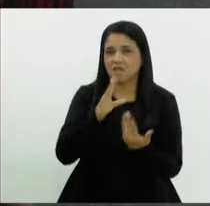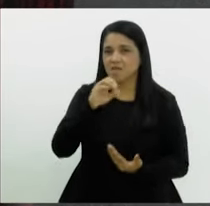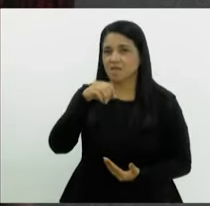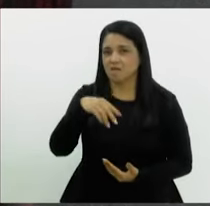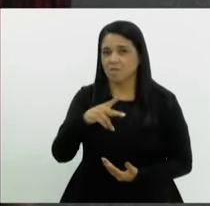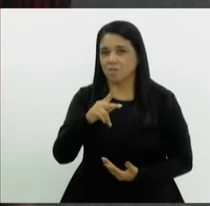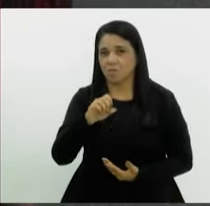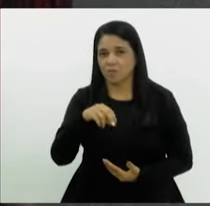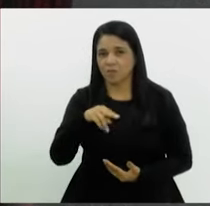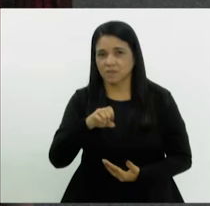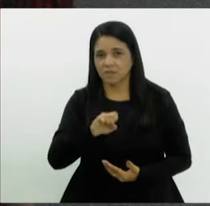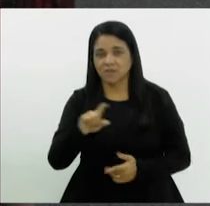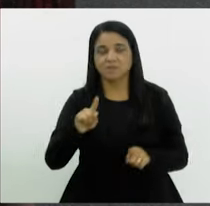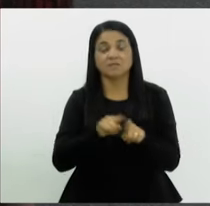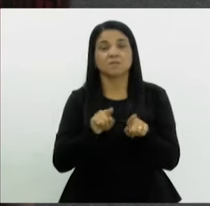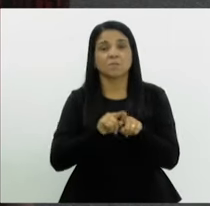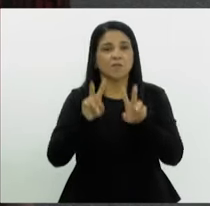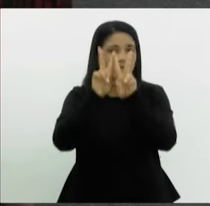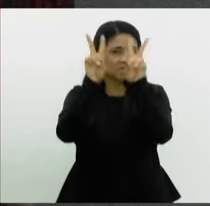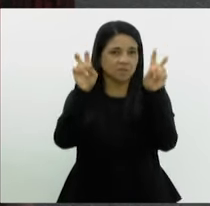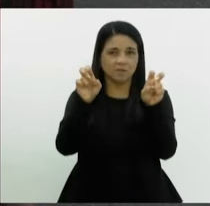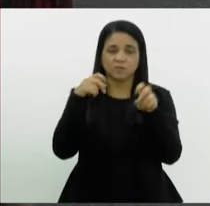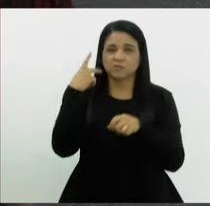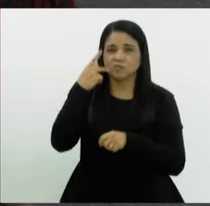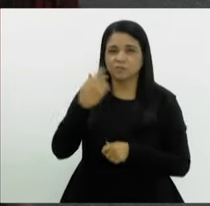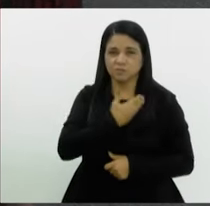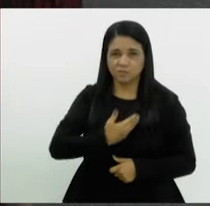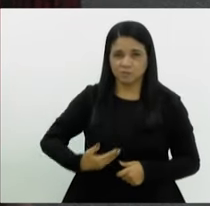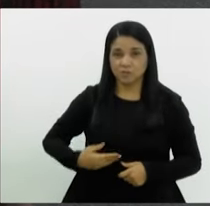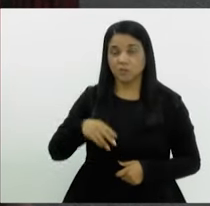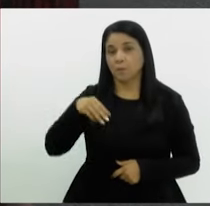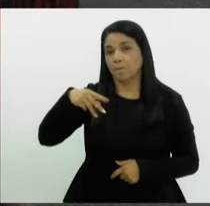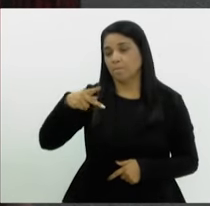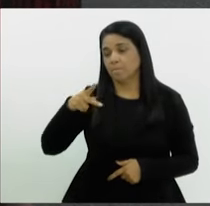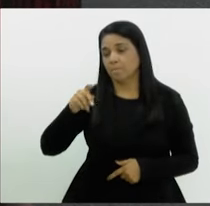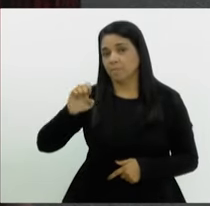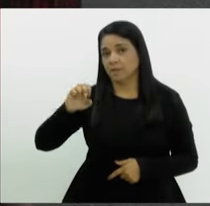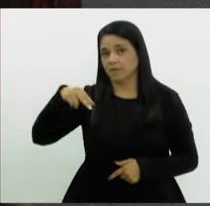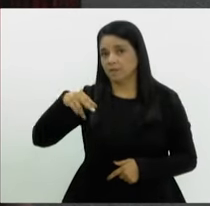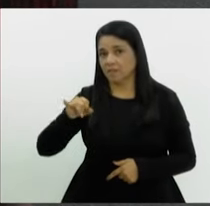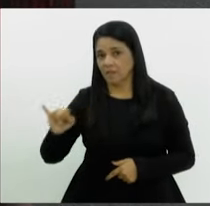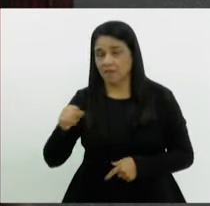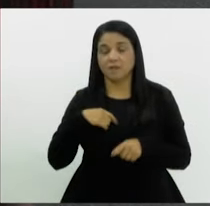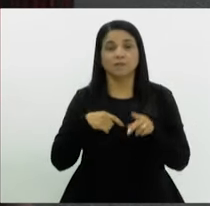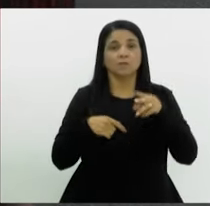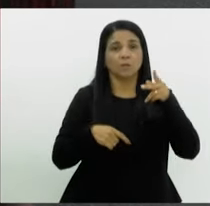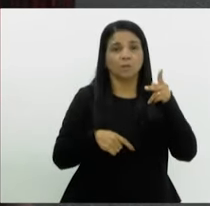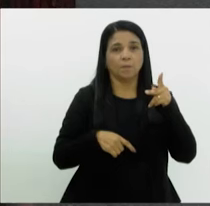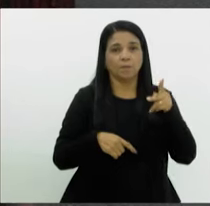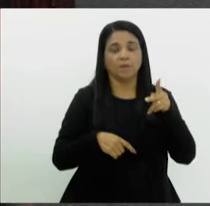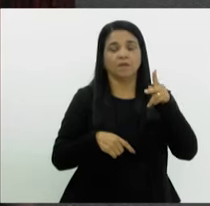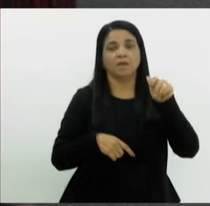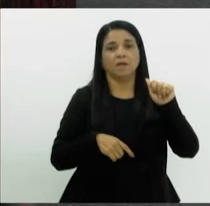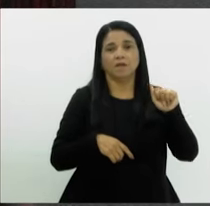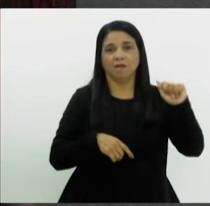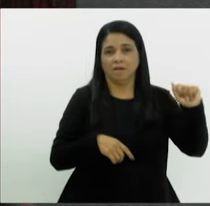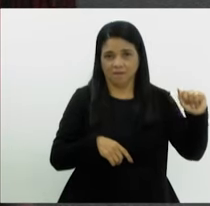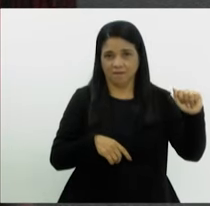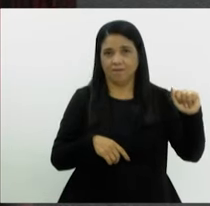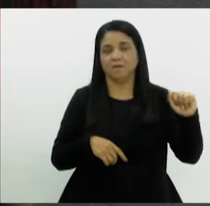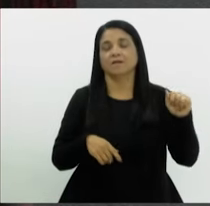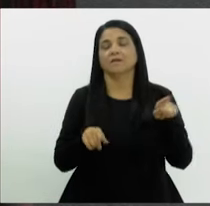tema das políticas públicas, principalmente do PNAE e do PAA.